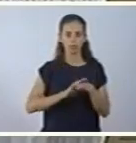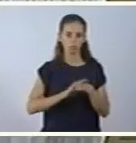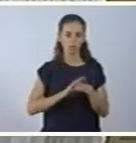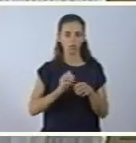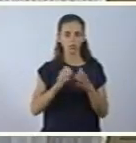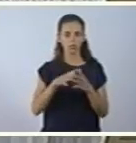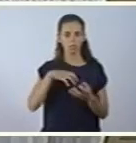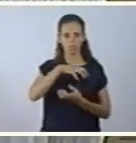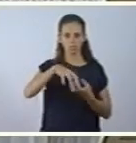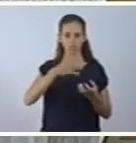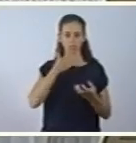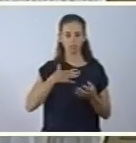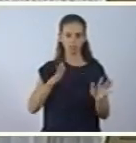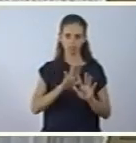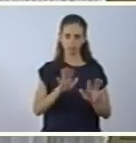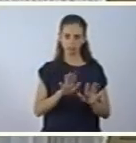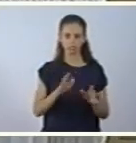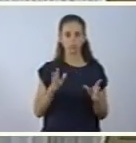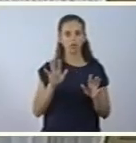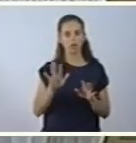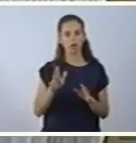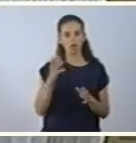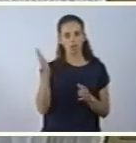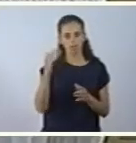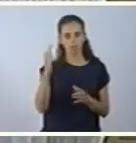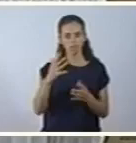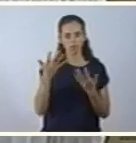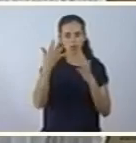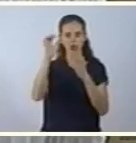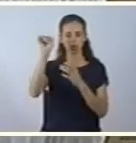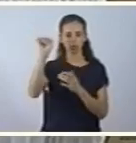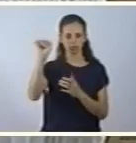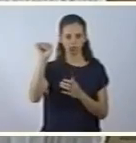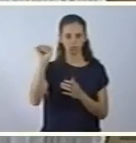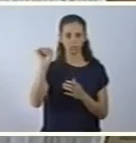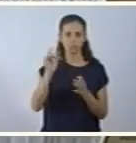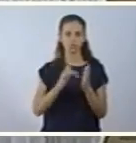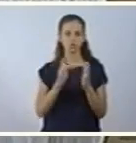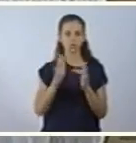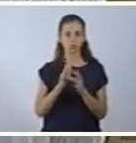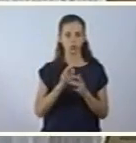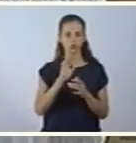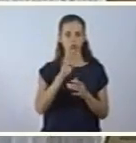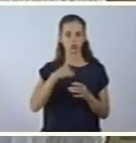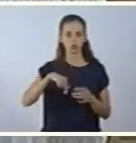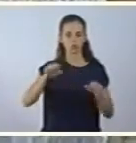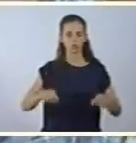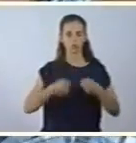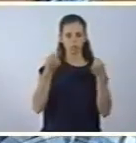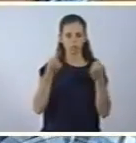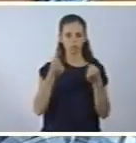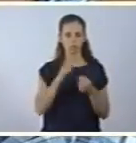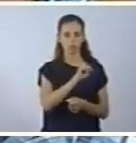pecado e de toda a perturbação, enquanto esperamos a vinda gloriosa de Jesus Cristo, nosso Salvador.